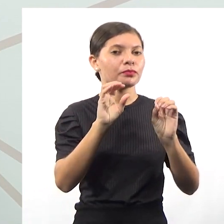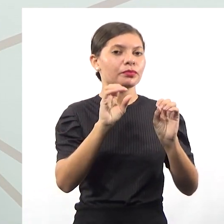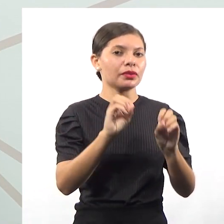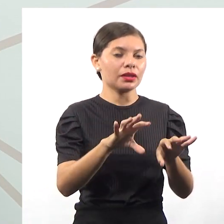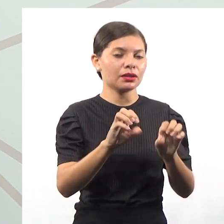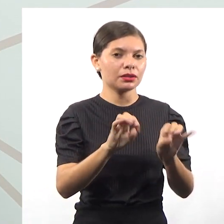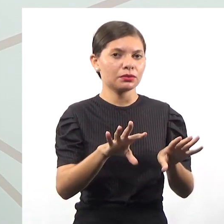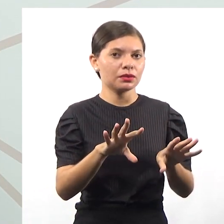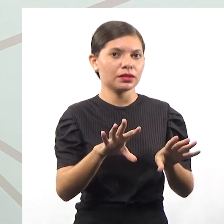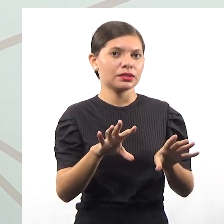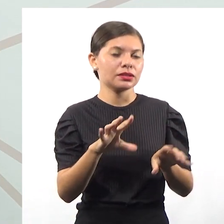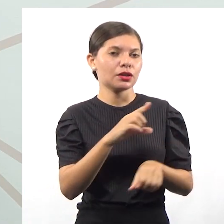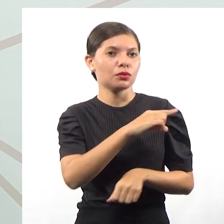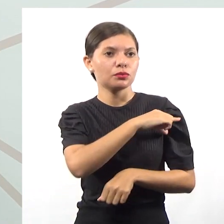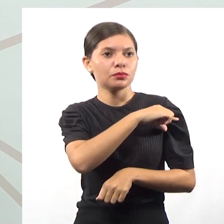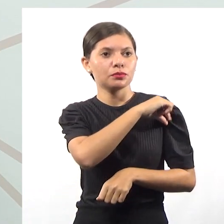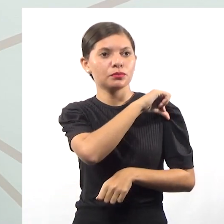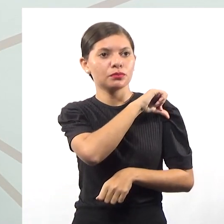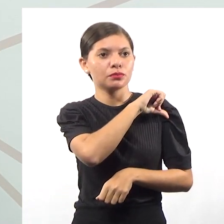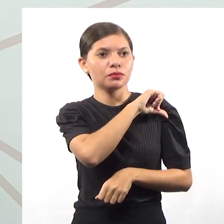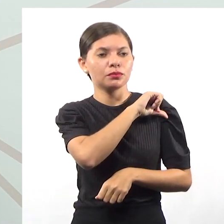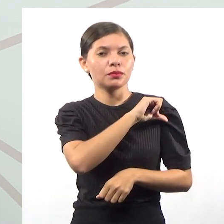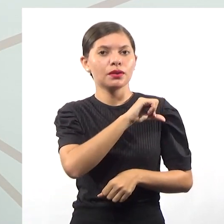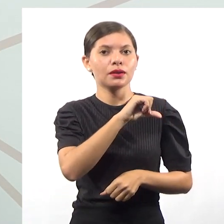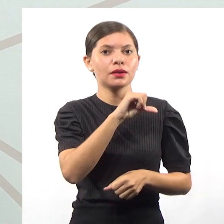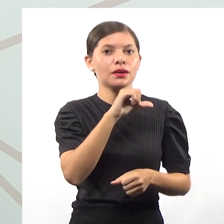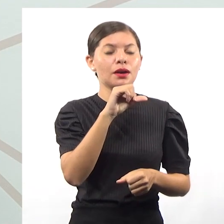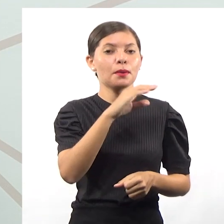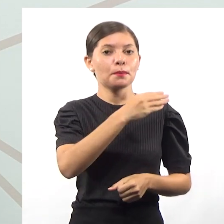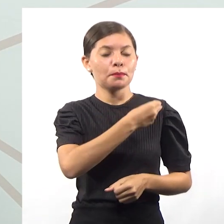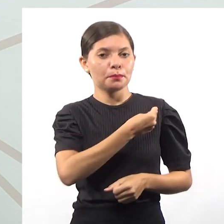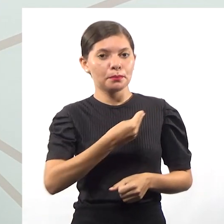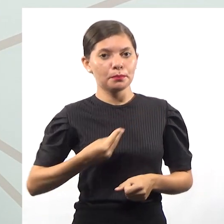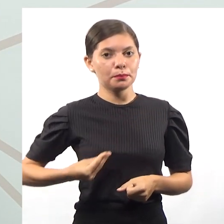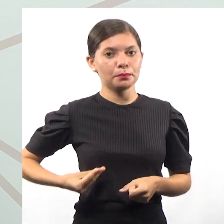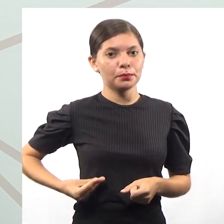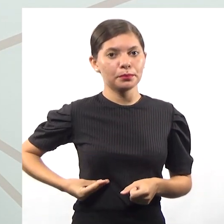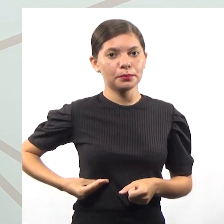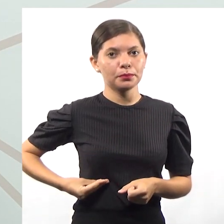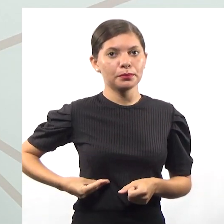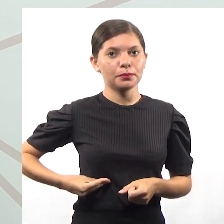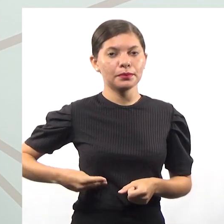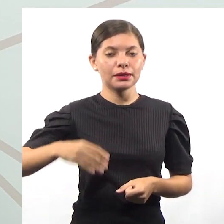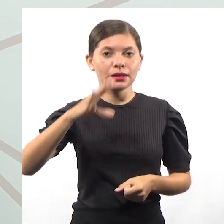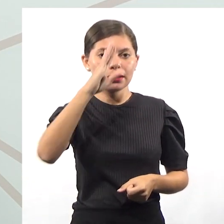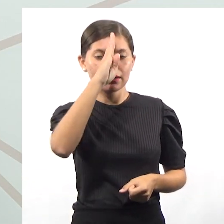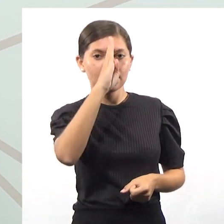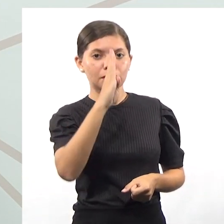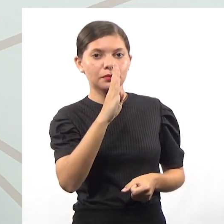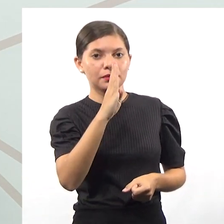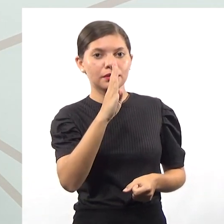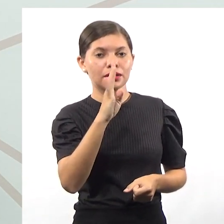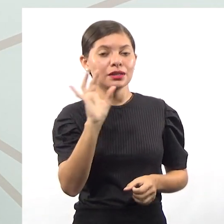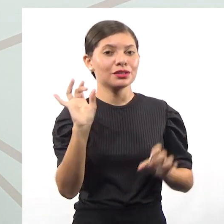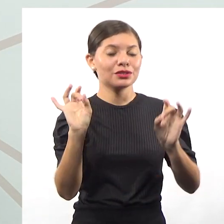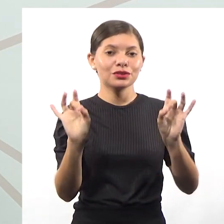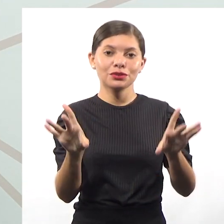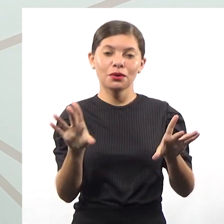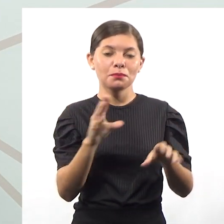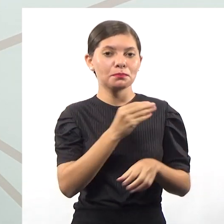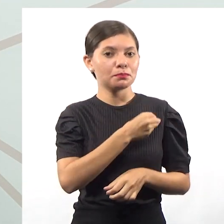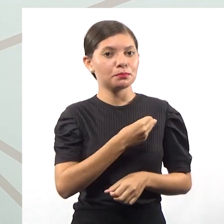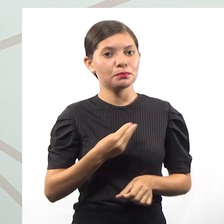a educação em nível fundamental, ela é pública e ela é gratuita, mas ela é